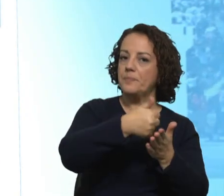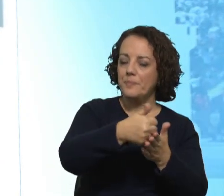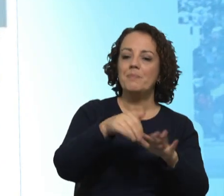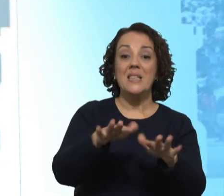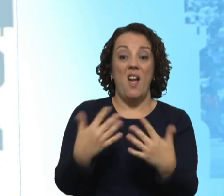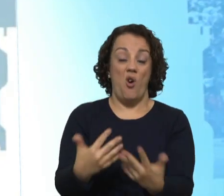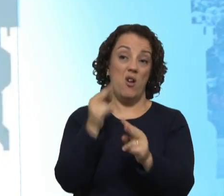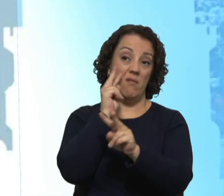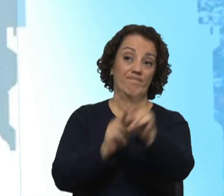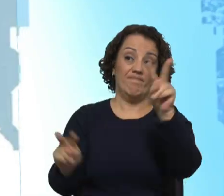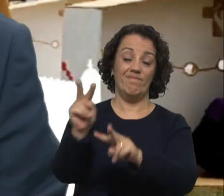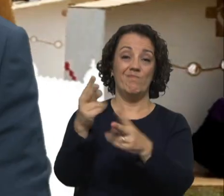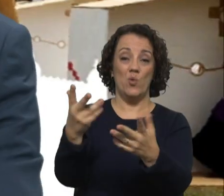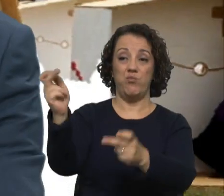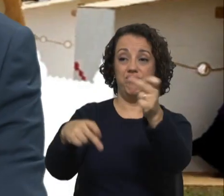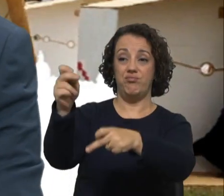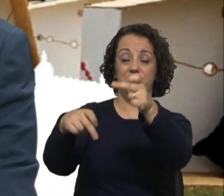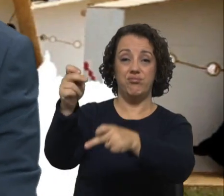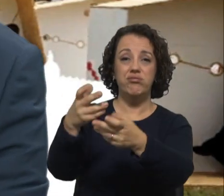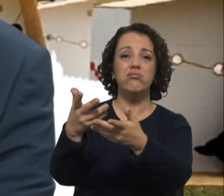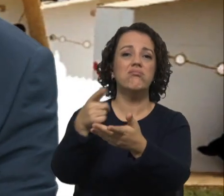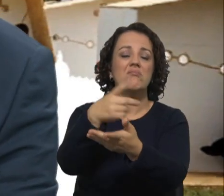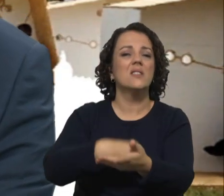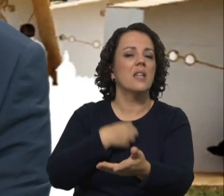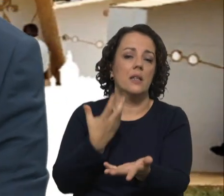estes acontecimentos? Evidentemente com muita preocupação,